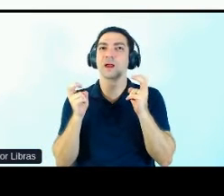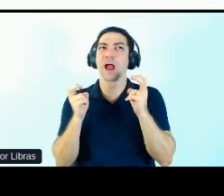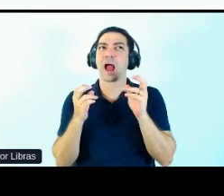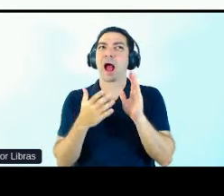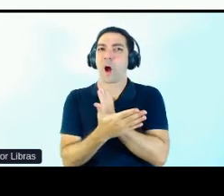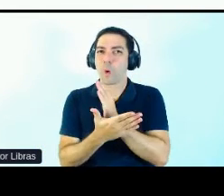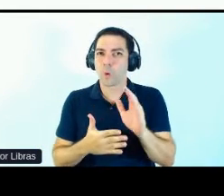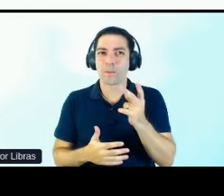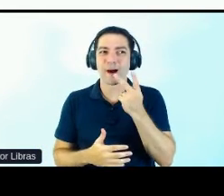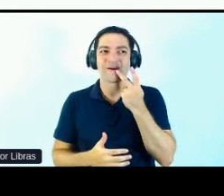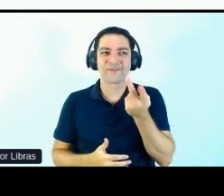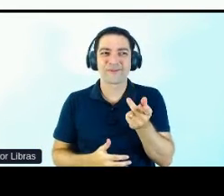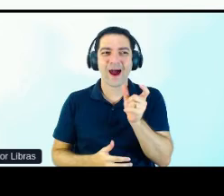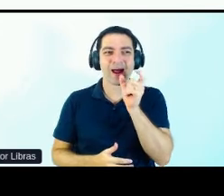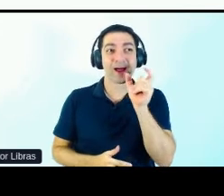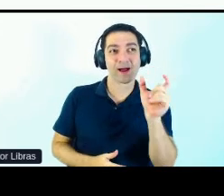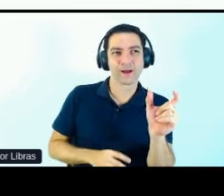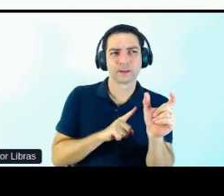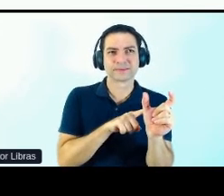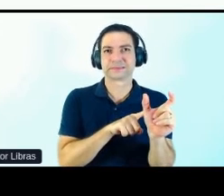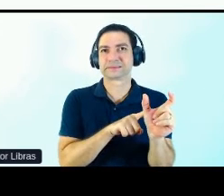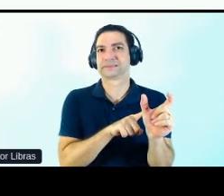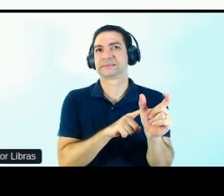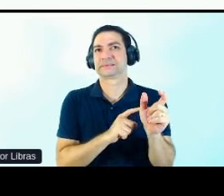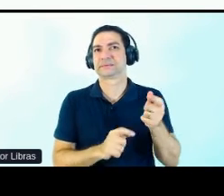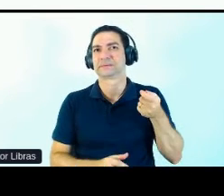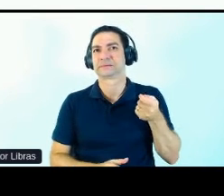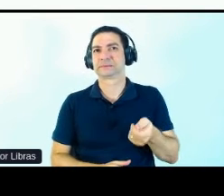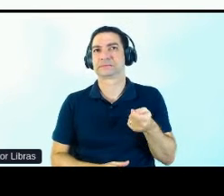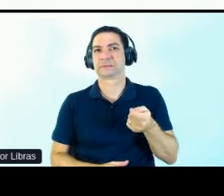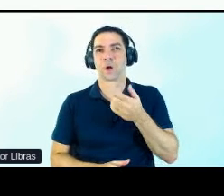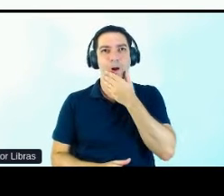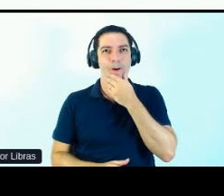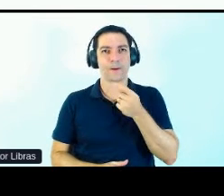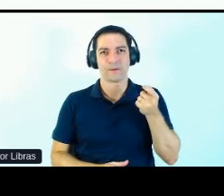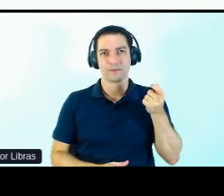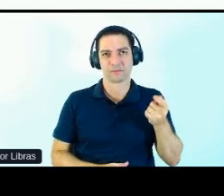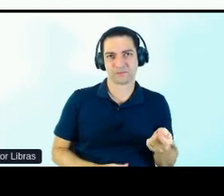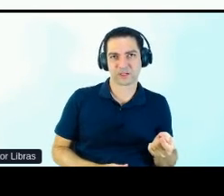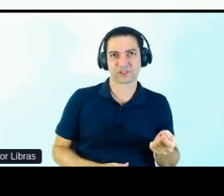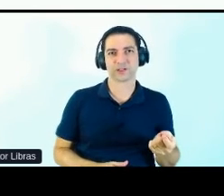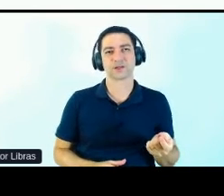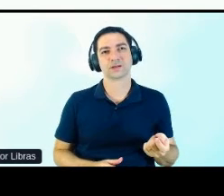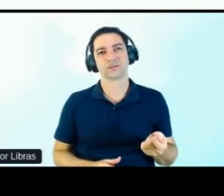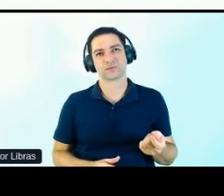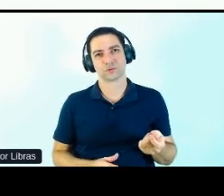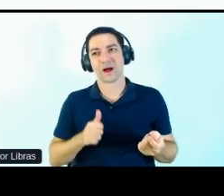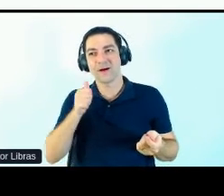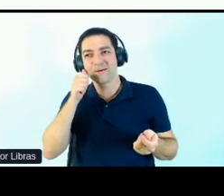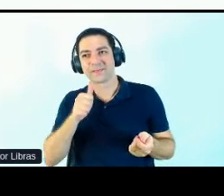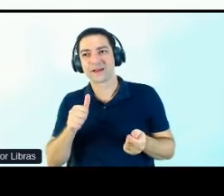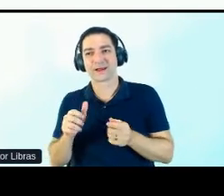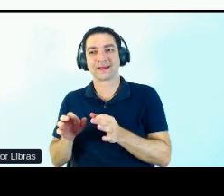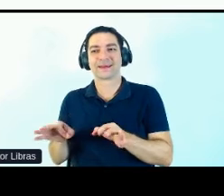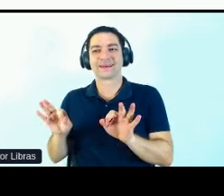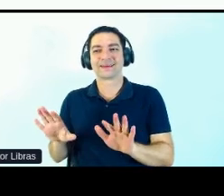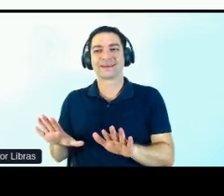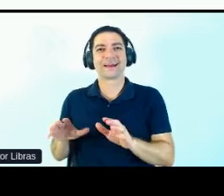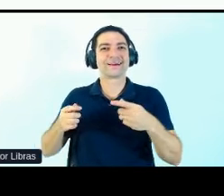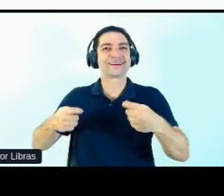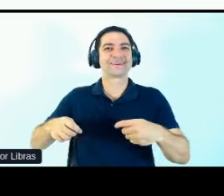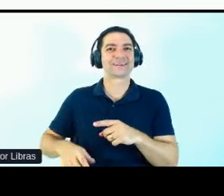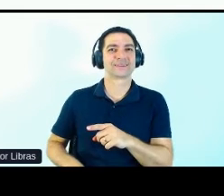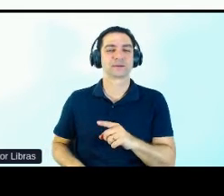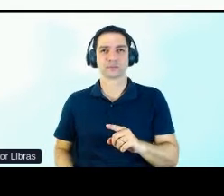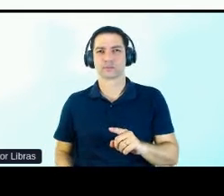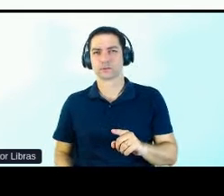sociedade ainda continua impondo esse padrão feminino e masculino, exigindo inclusive padrões seguindo apenas o